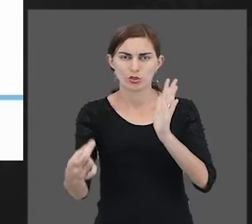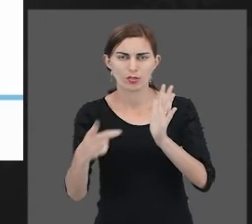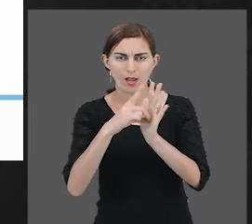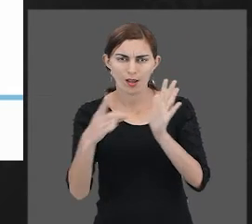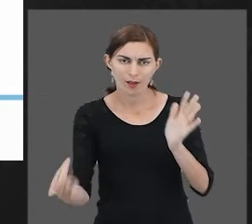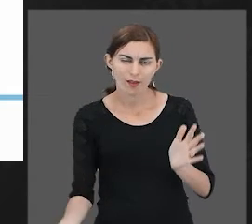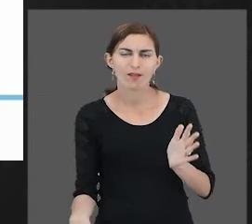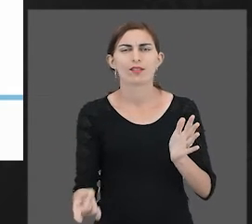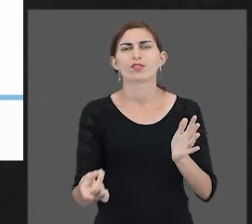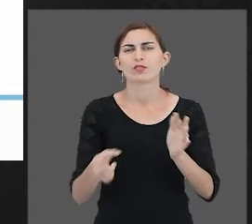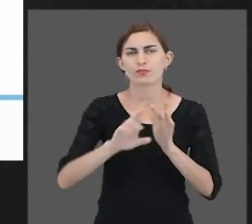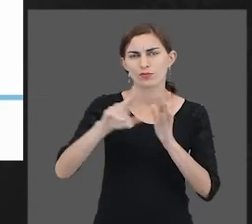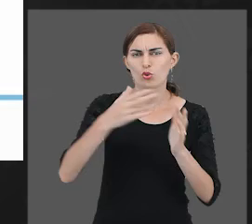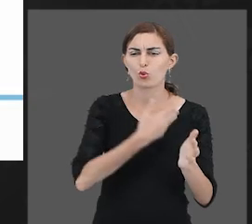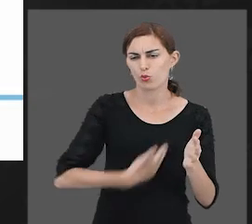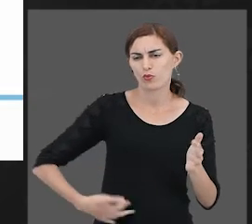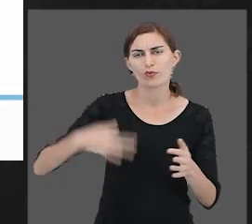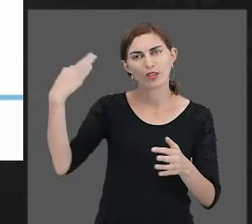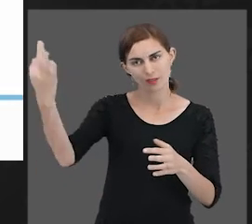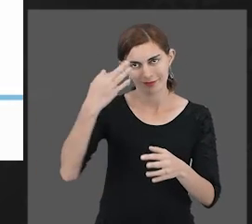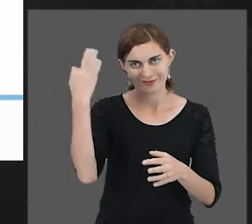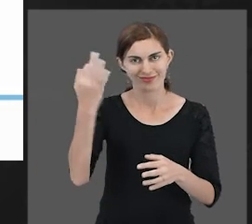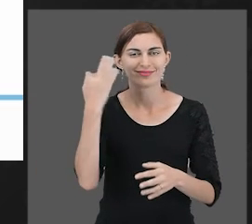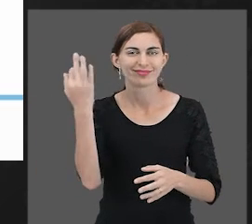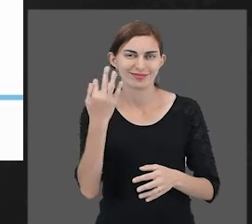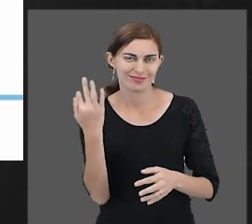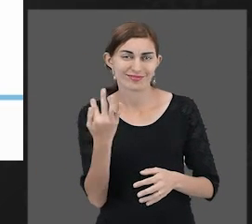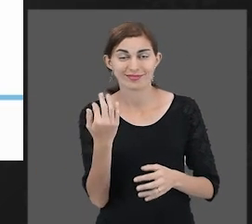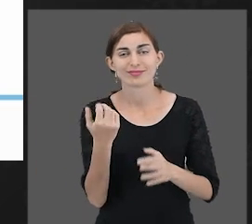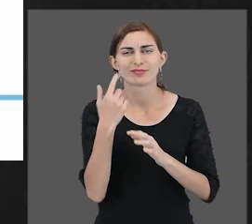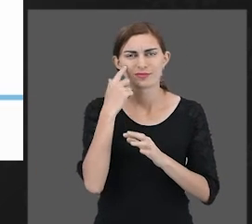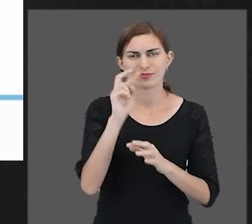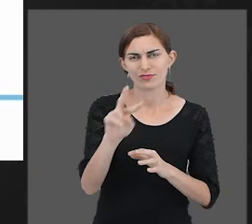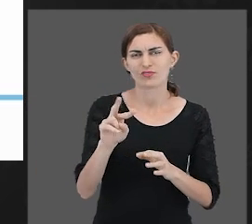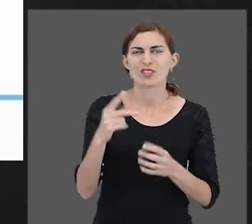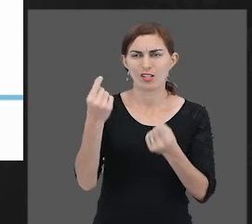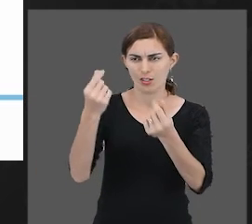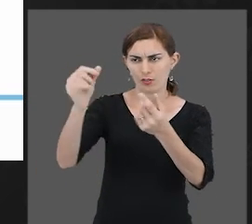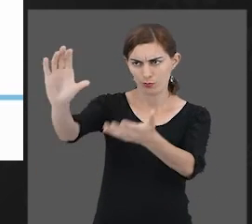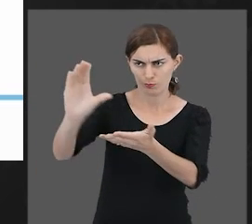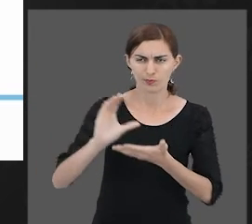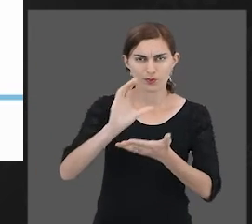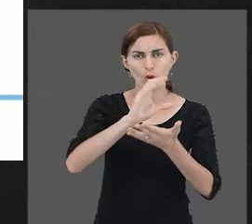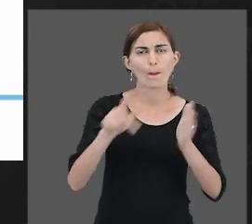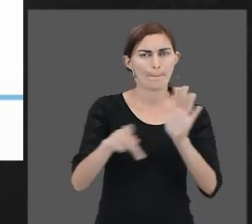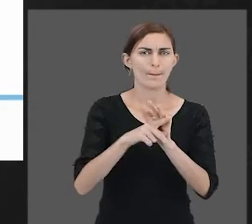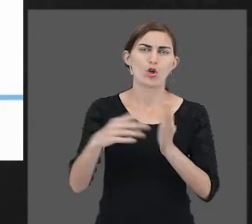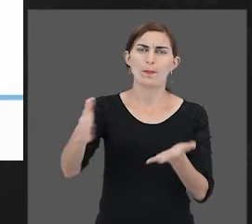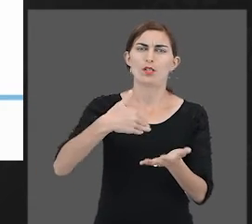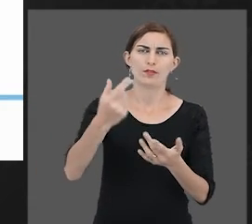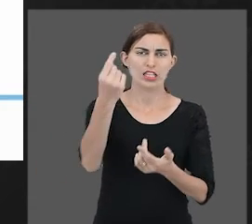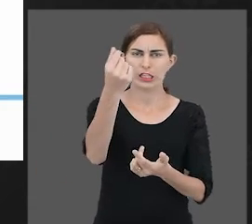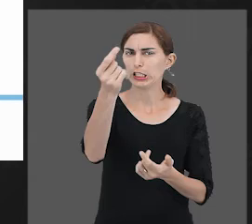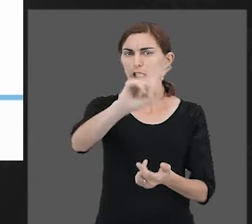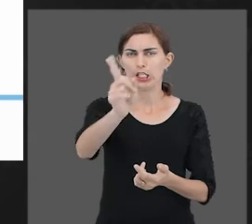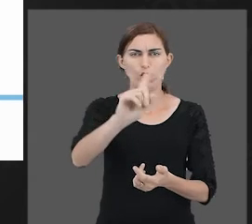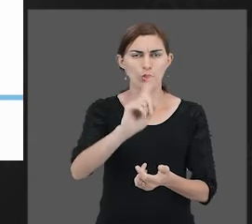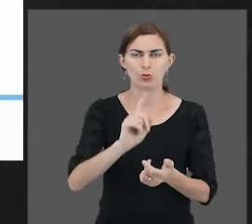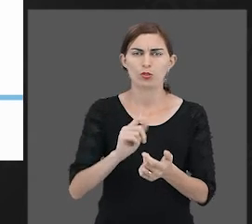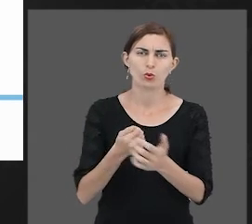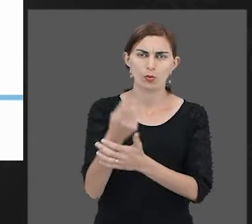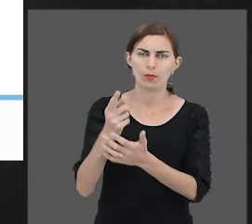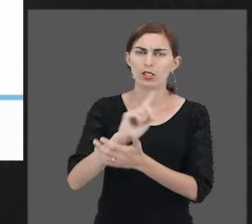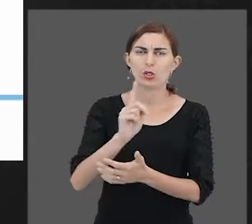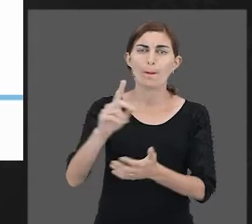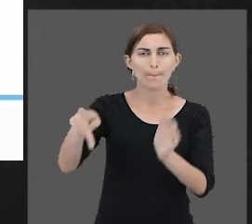dicionários. É executado diretamente pelo governo federal, como a gente já viu, ou seja, o recurso recebido é o próprio livro e não a verba para comprá-lo. É